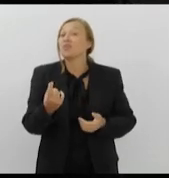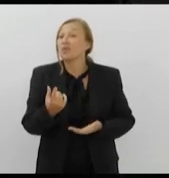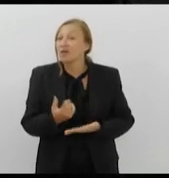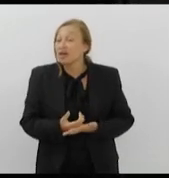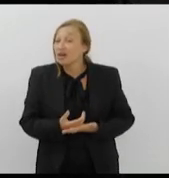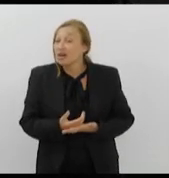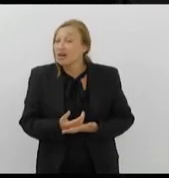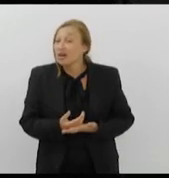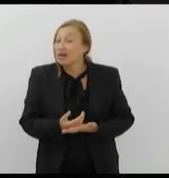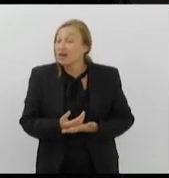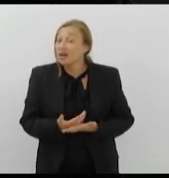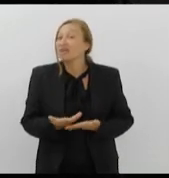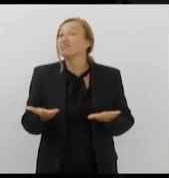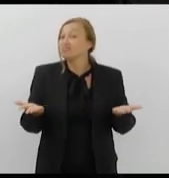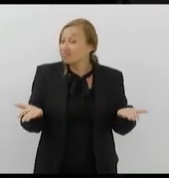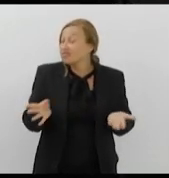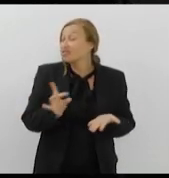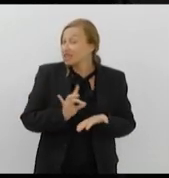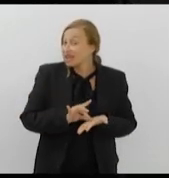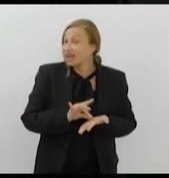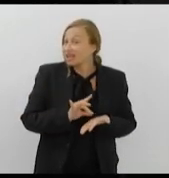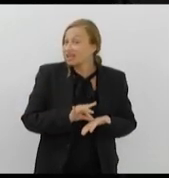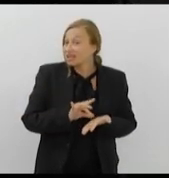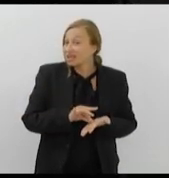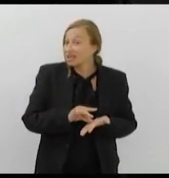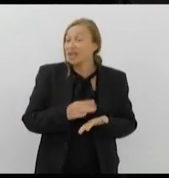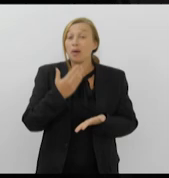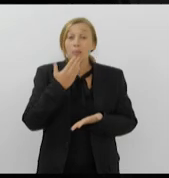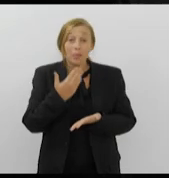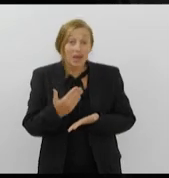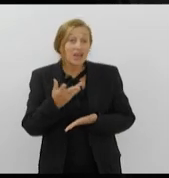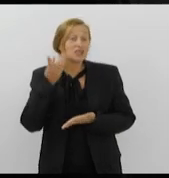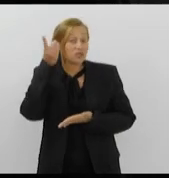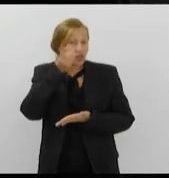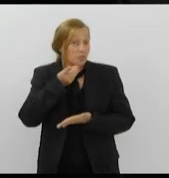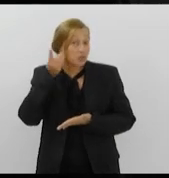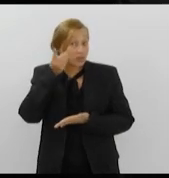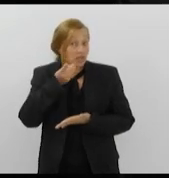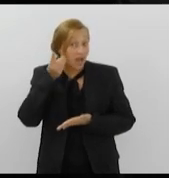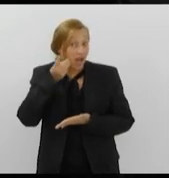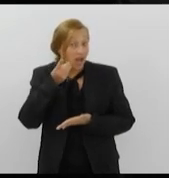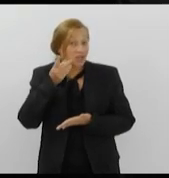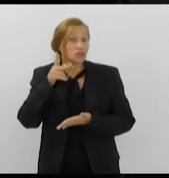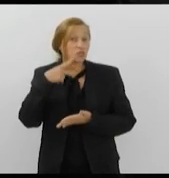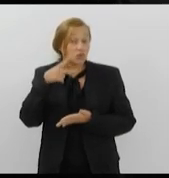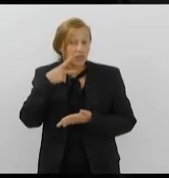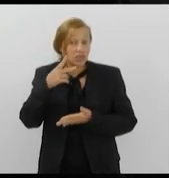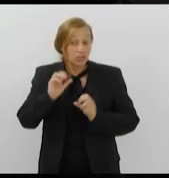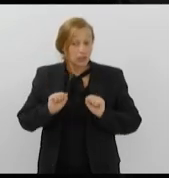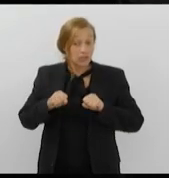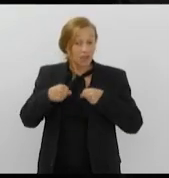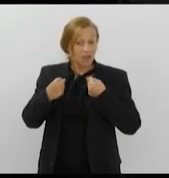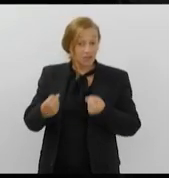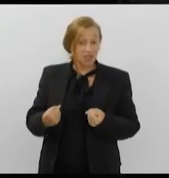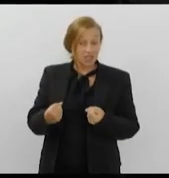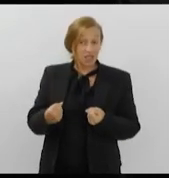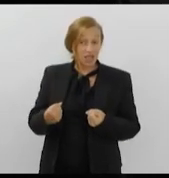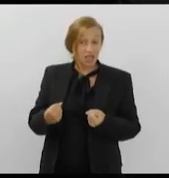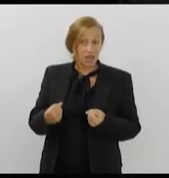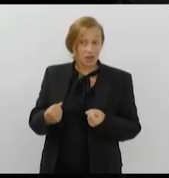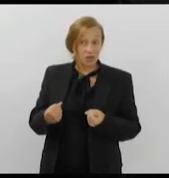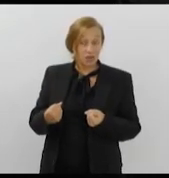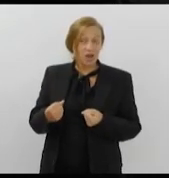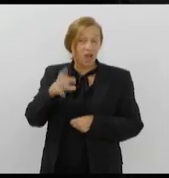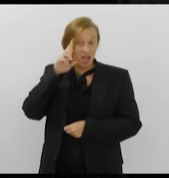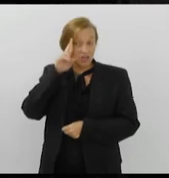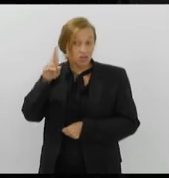lavagem de dinheiro. É isso mesmo. Peçam aos parlamentares, aos políticos que fizeram vídeo de apoio à